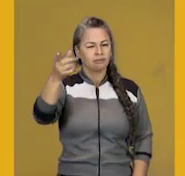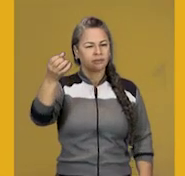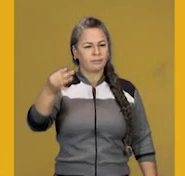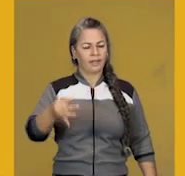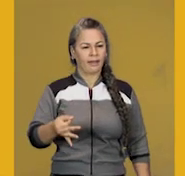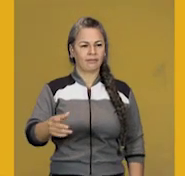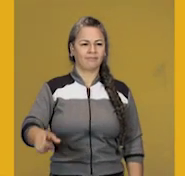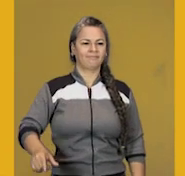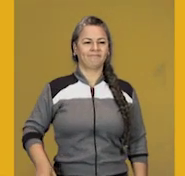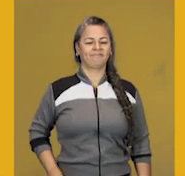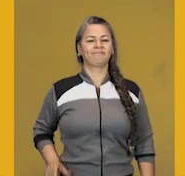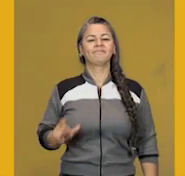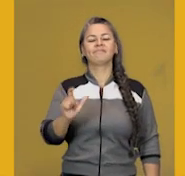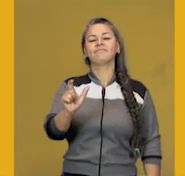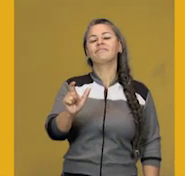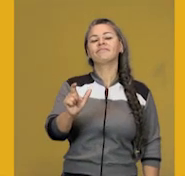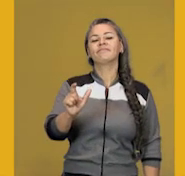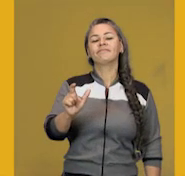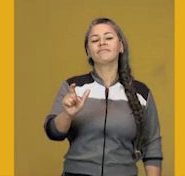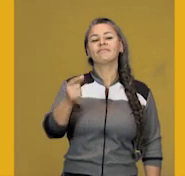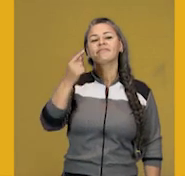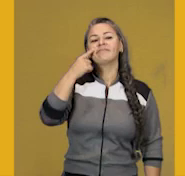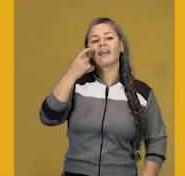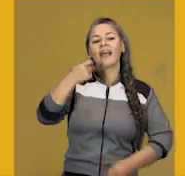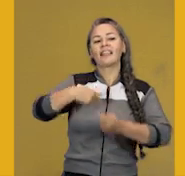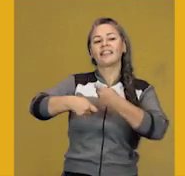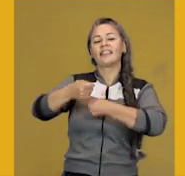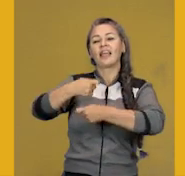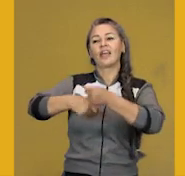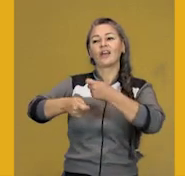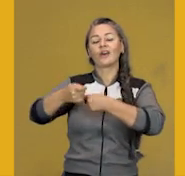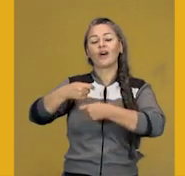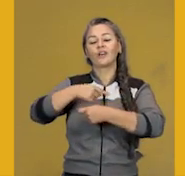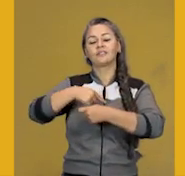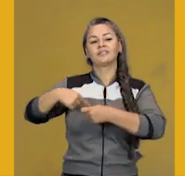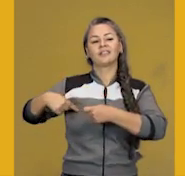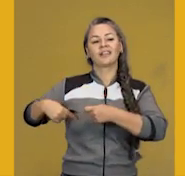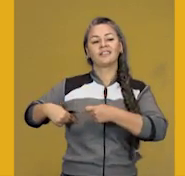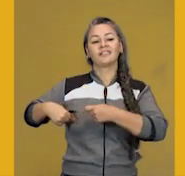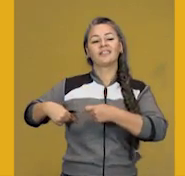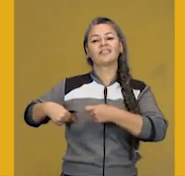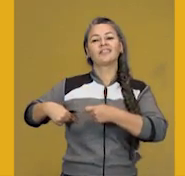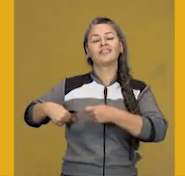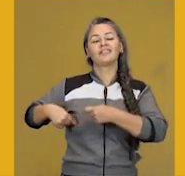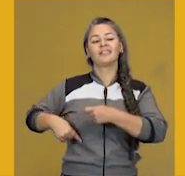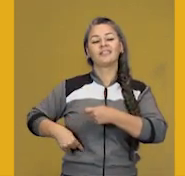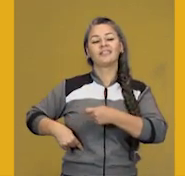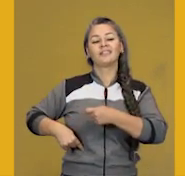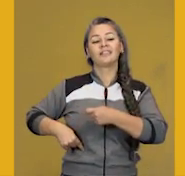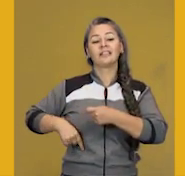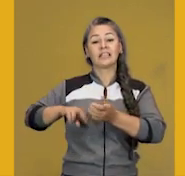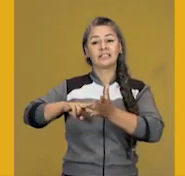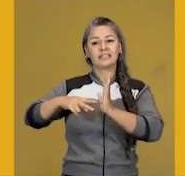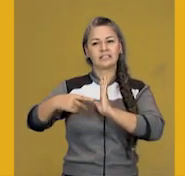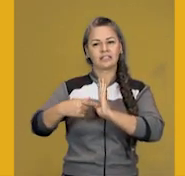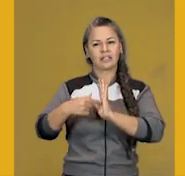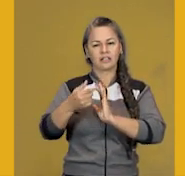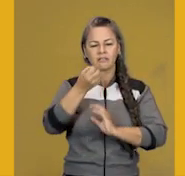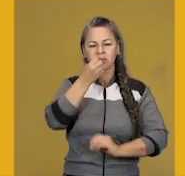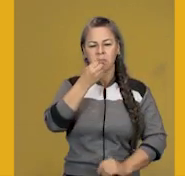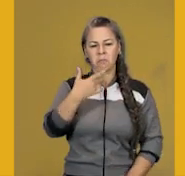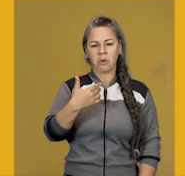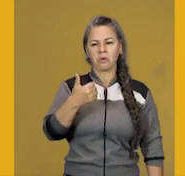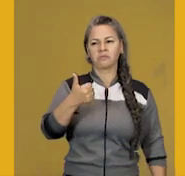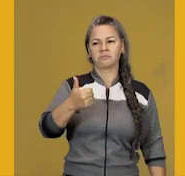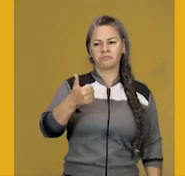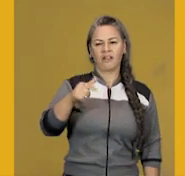equivale a dizer a um negócio lucrativo, ok? Então nós temos aí. Então quando ele fala que